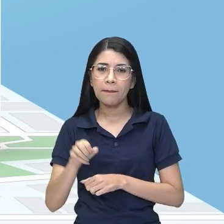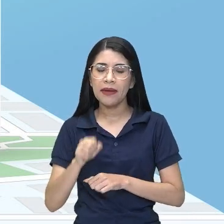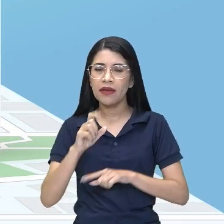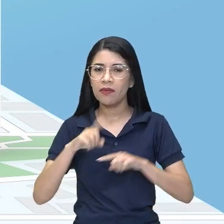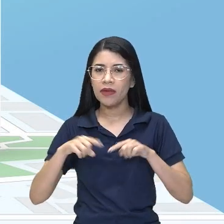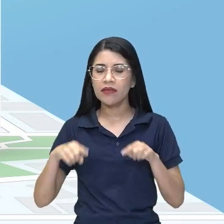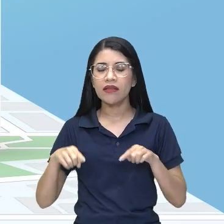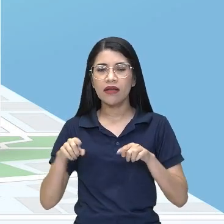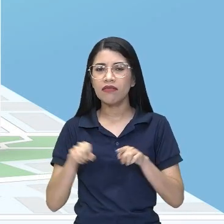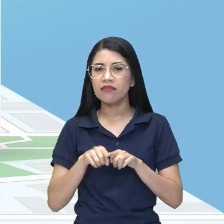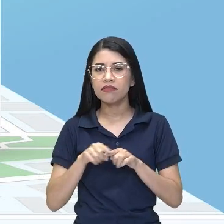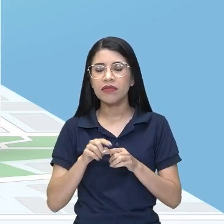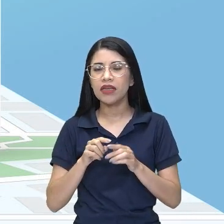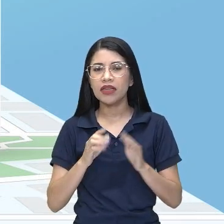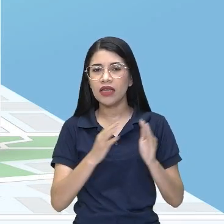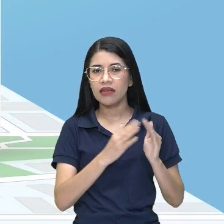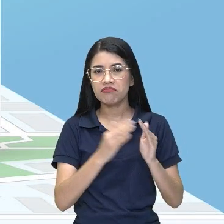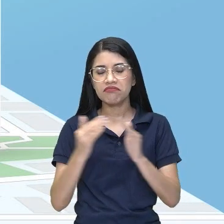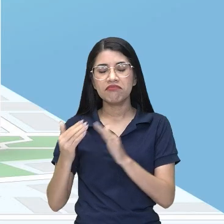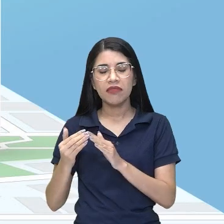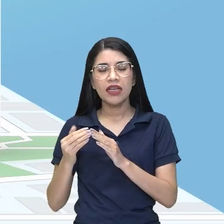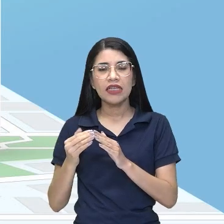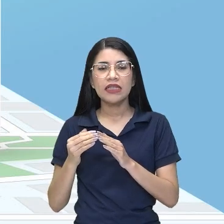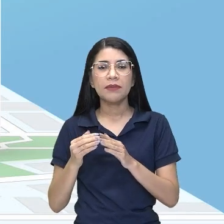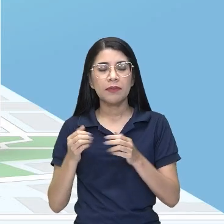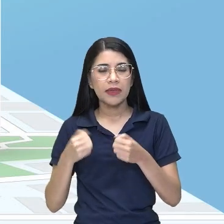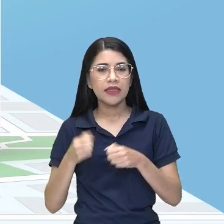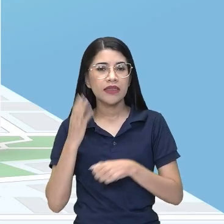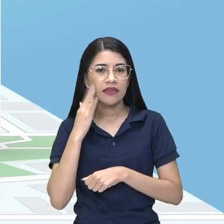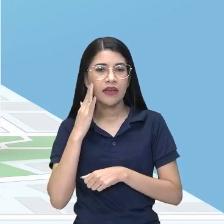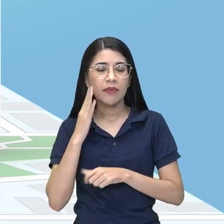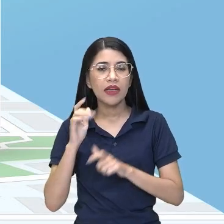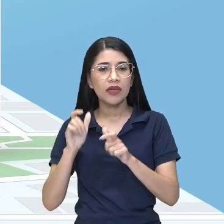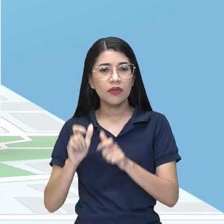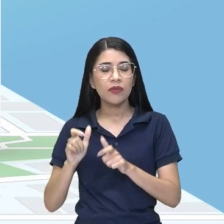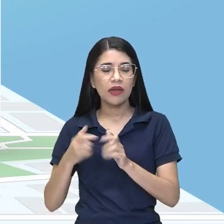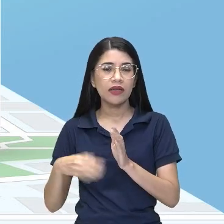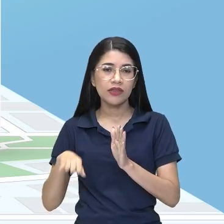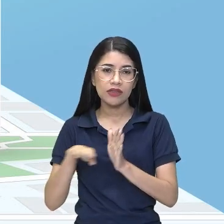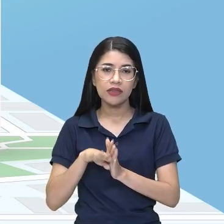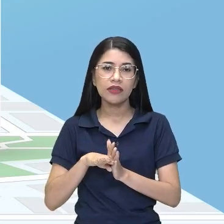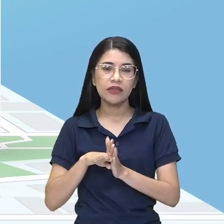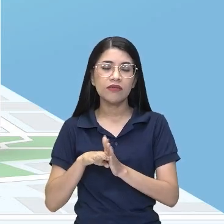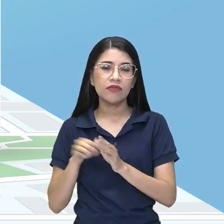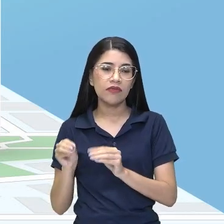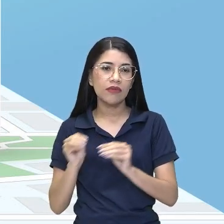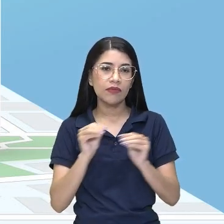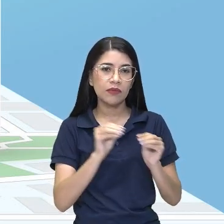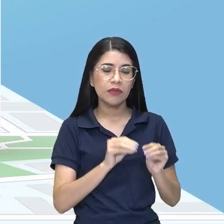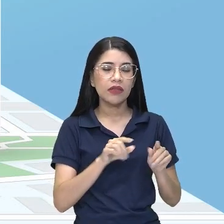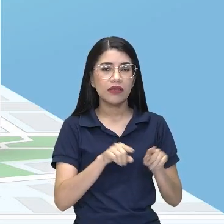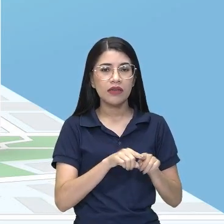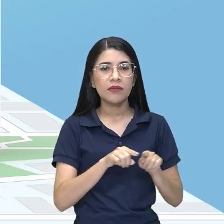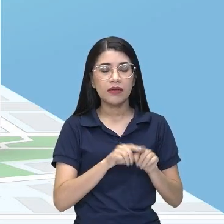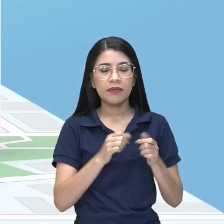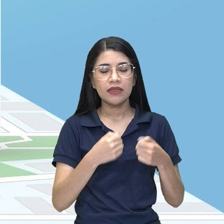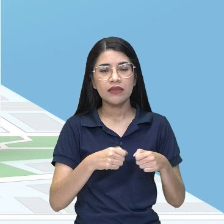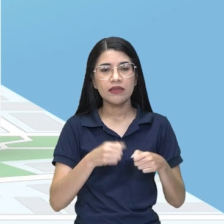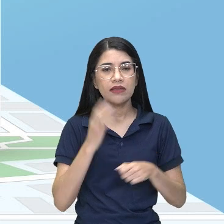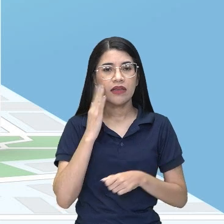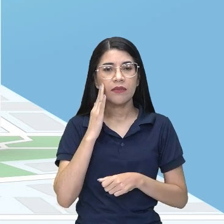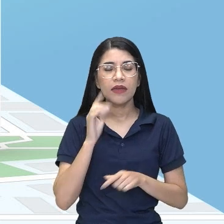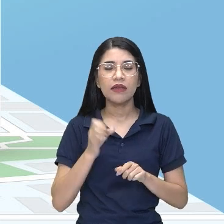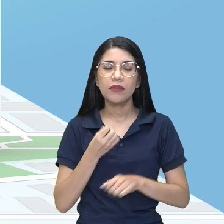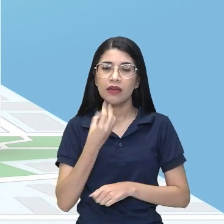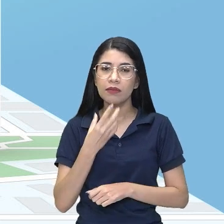sacola, uma caixa do carro, alguém saiba quando você estiver chegando. Isso daí é super fundamental e é algo que está a nosso